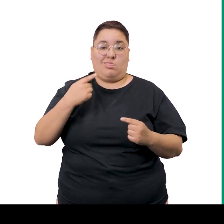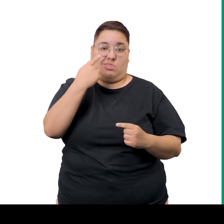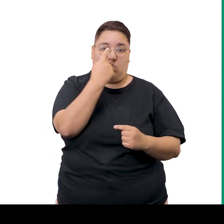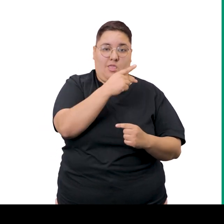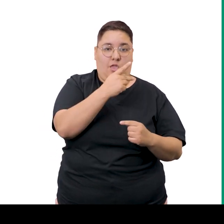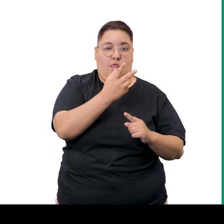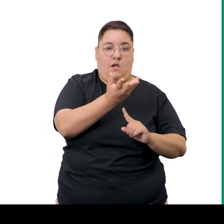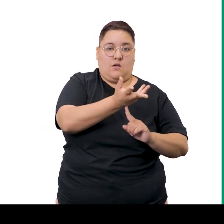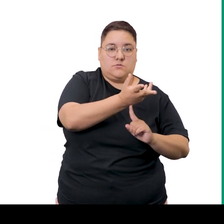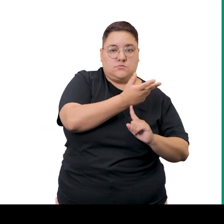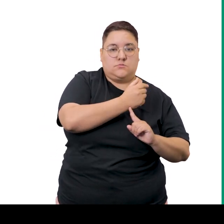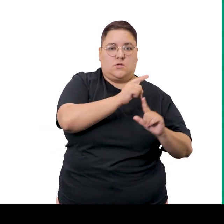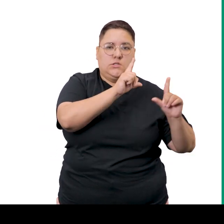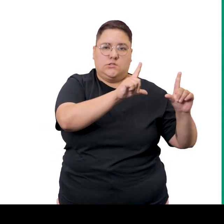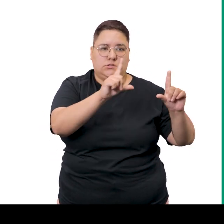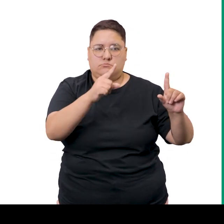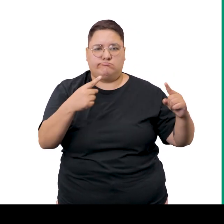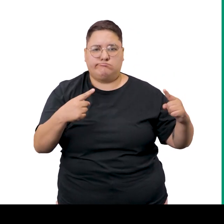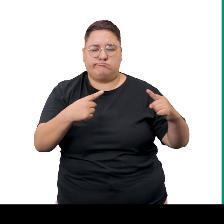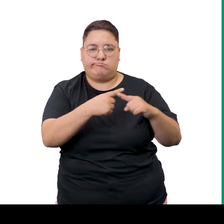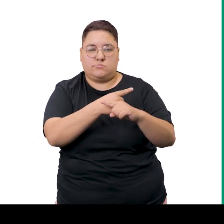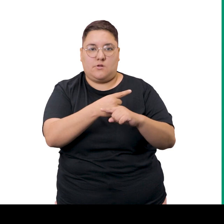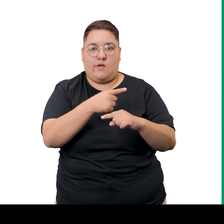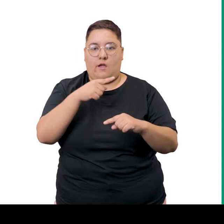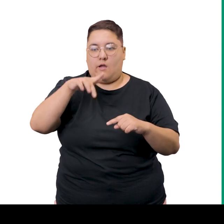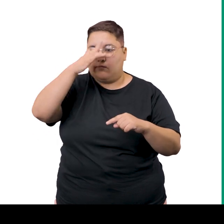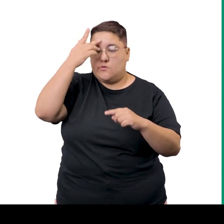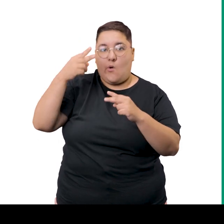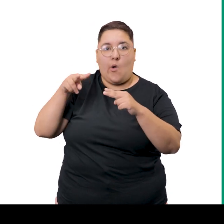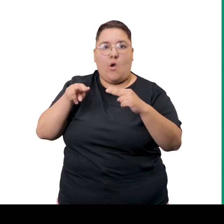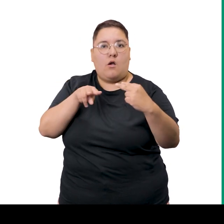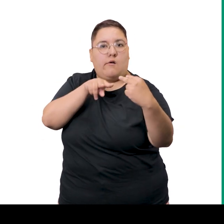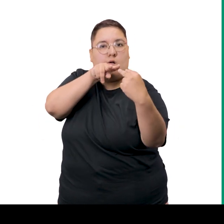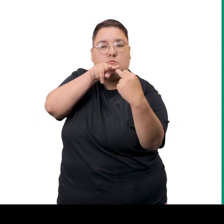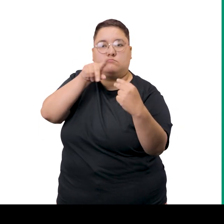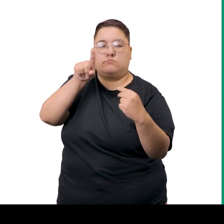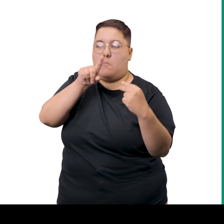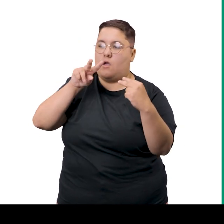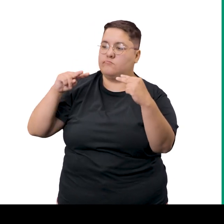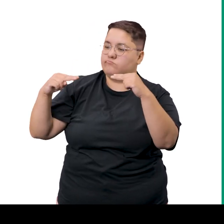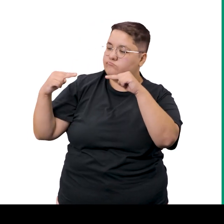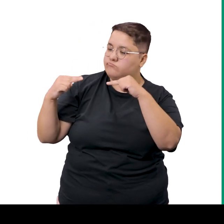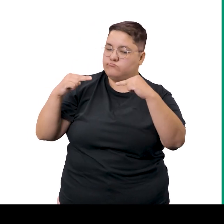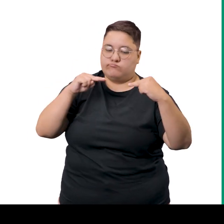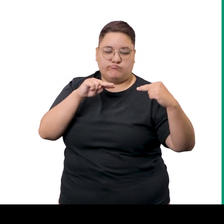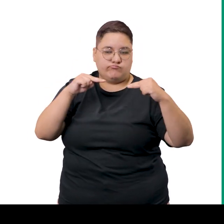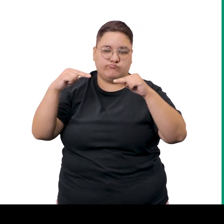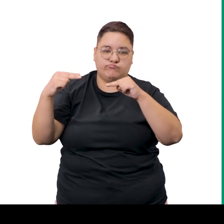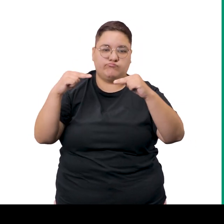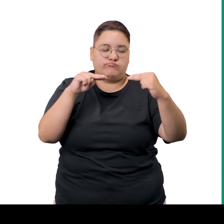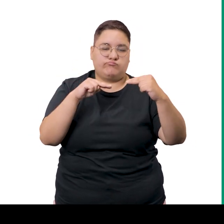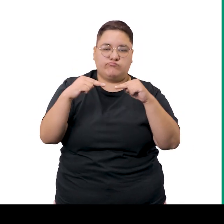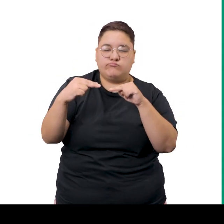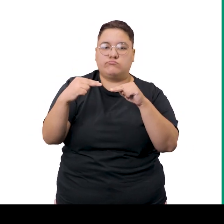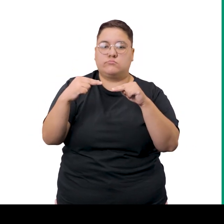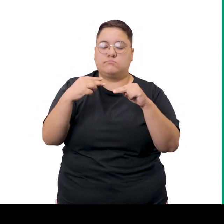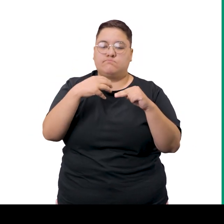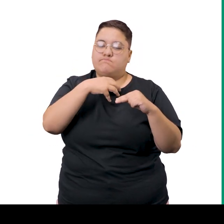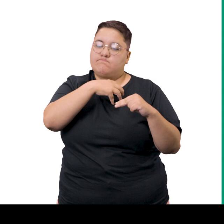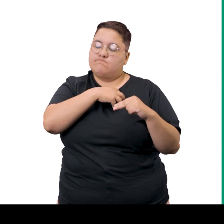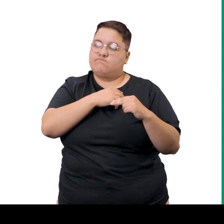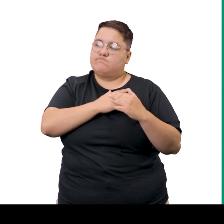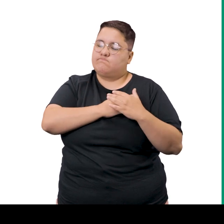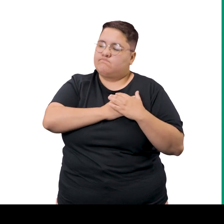artista, as personagens não olham para a câmera, mas se encaram entre si, em um gesto de ternura e devoção